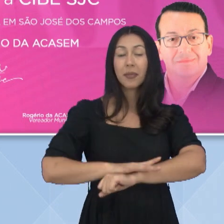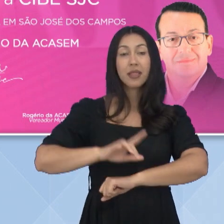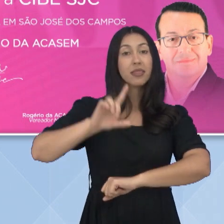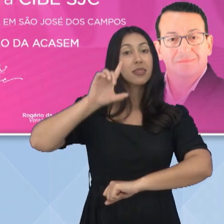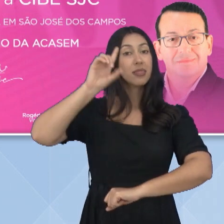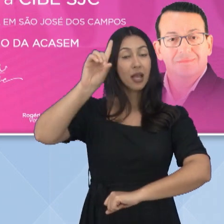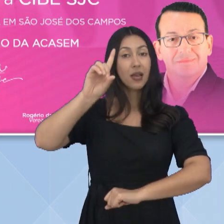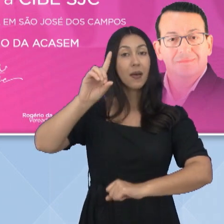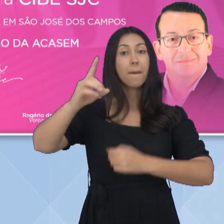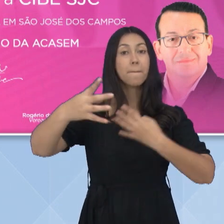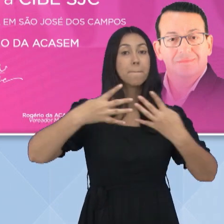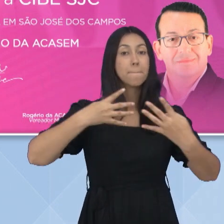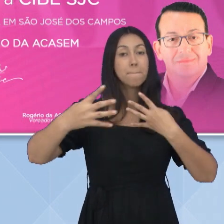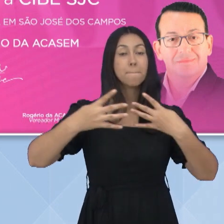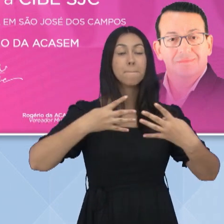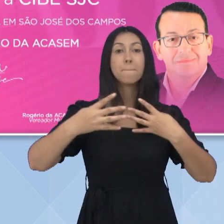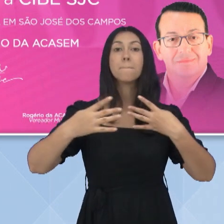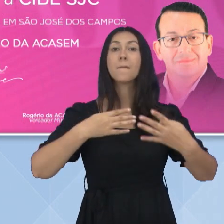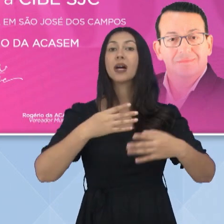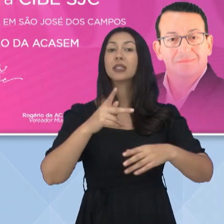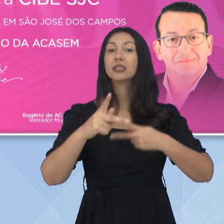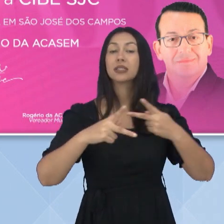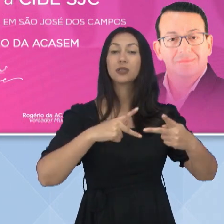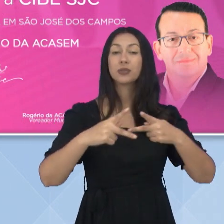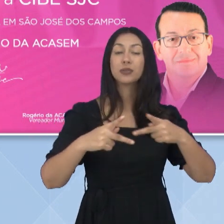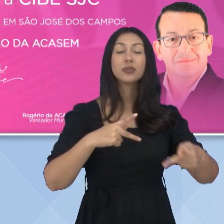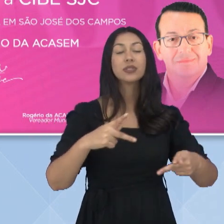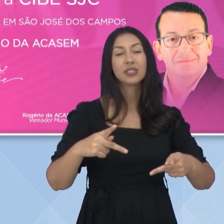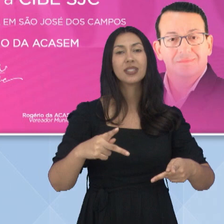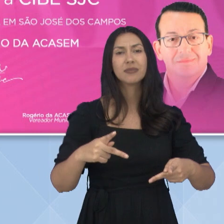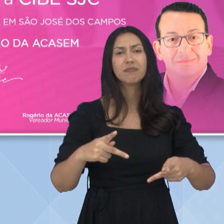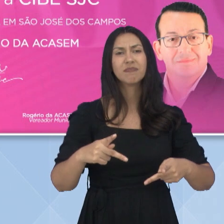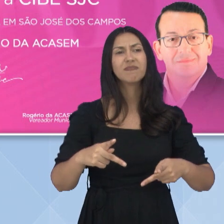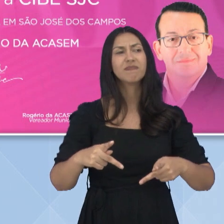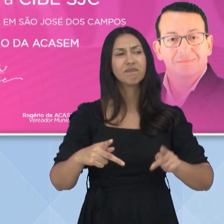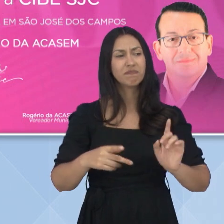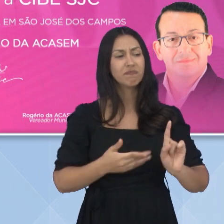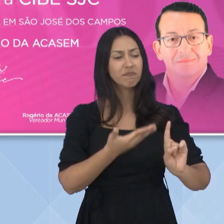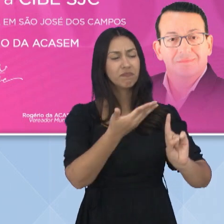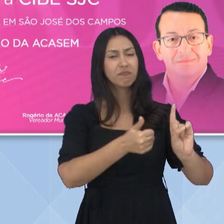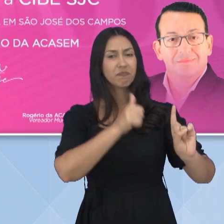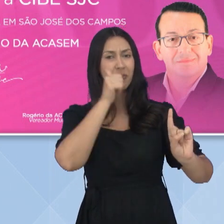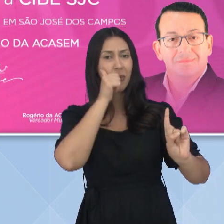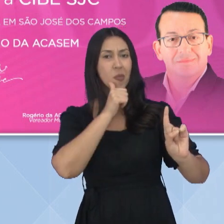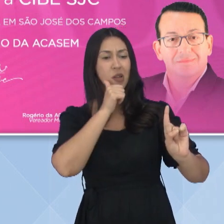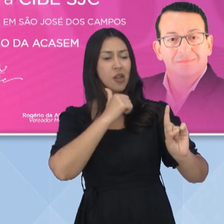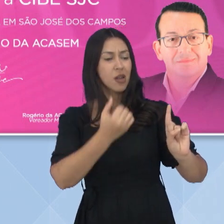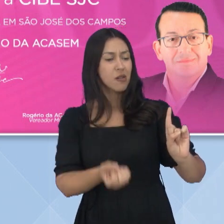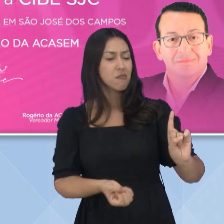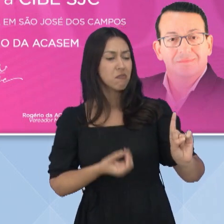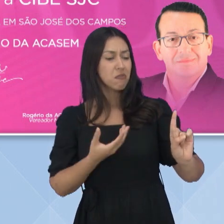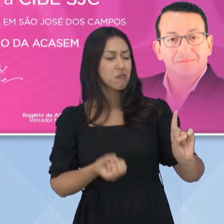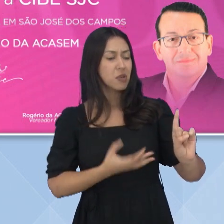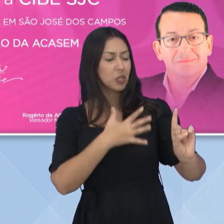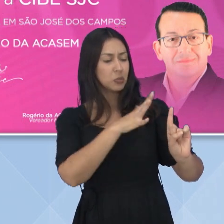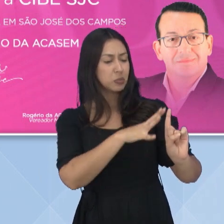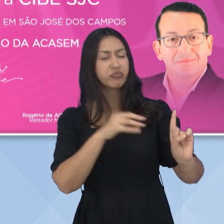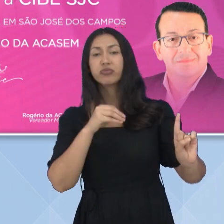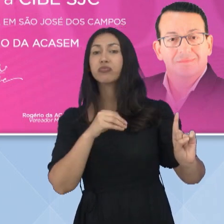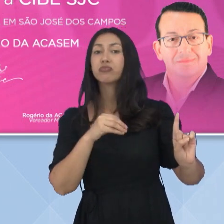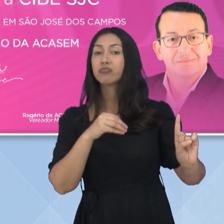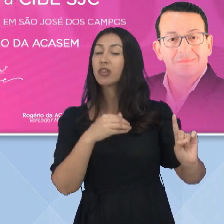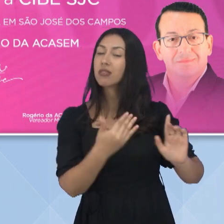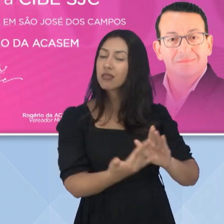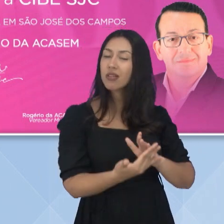dos Campos, a pastora Carla tem sido uma voz de inspiração e encorajamento